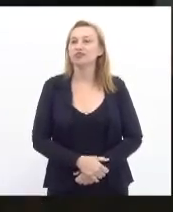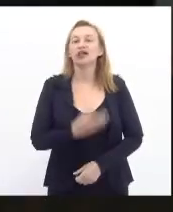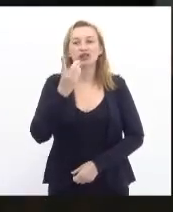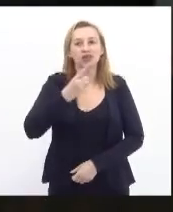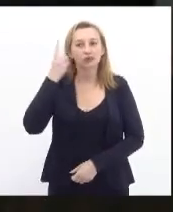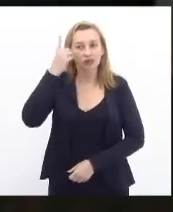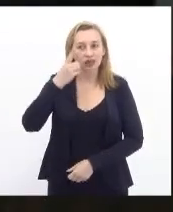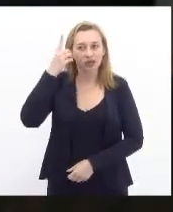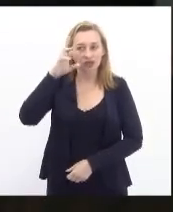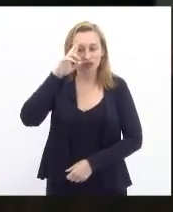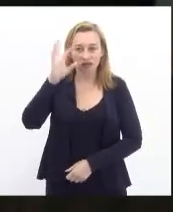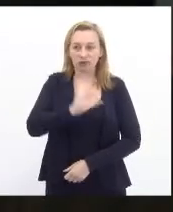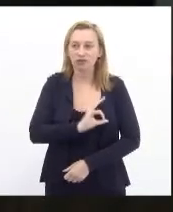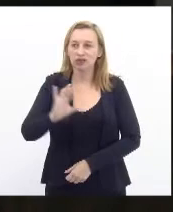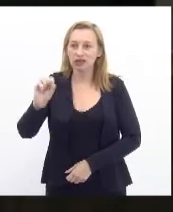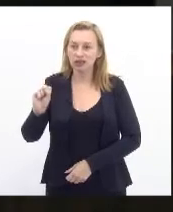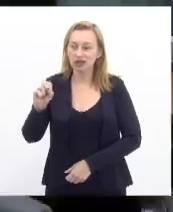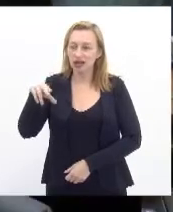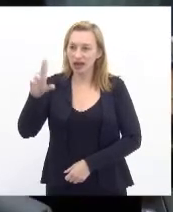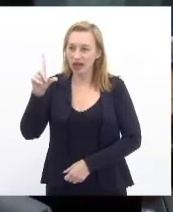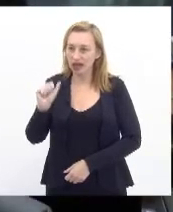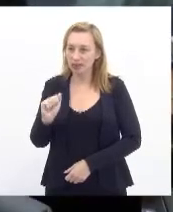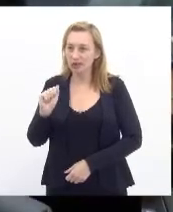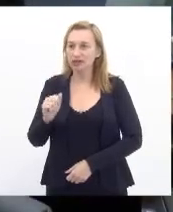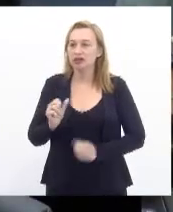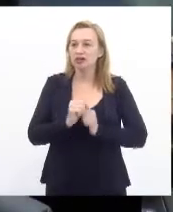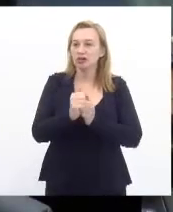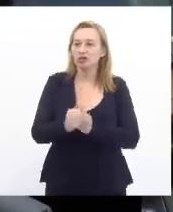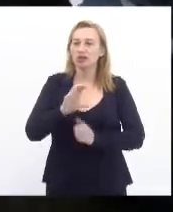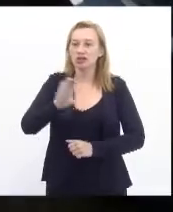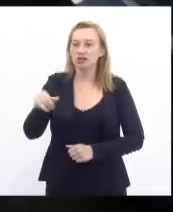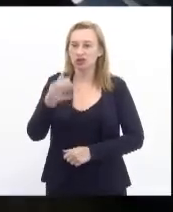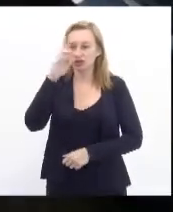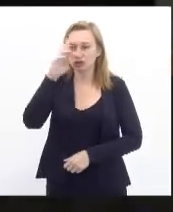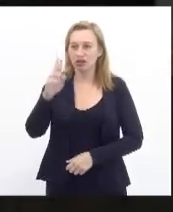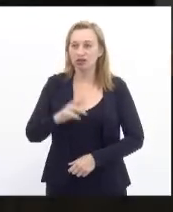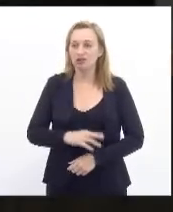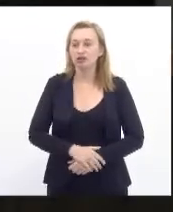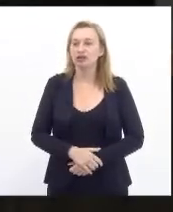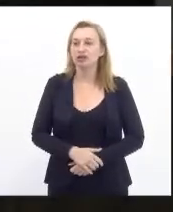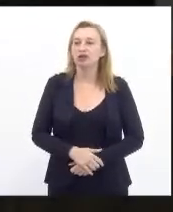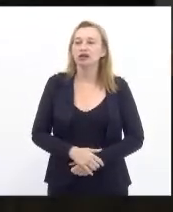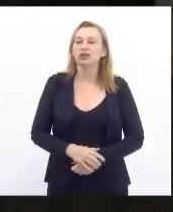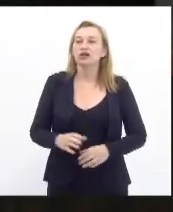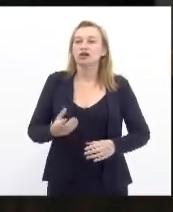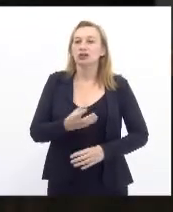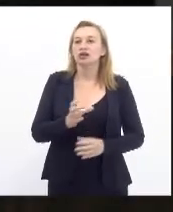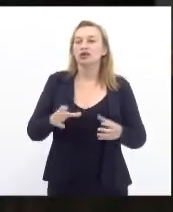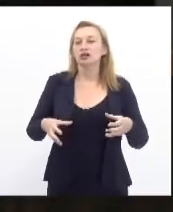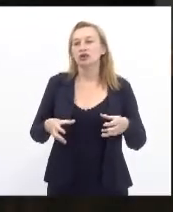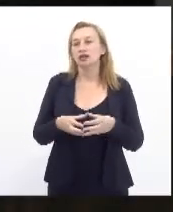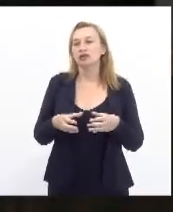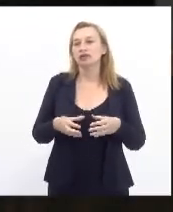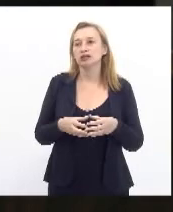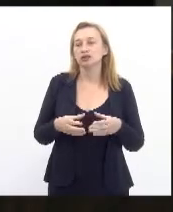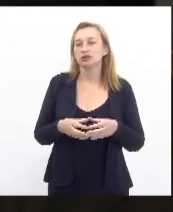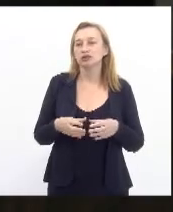Deputado Coronel Salema. Acompanho o parecer da CCJ. Pela Comissão de Servidores Públicos, deputado Rodrigo